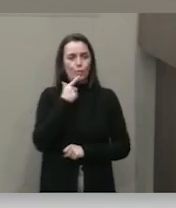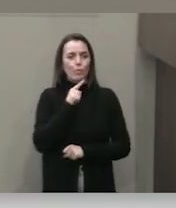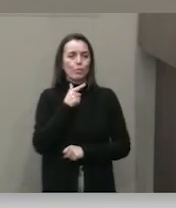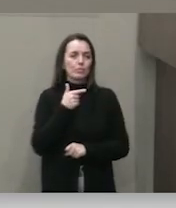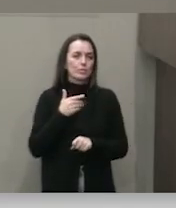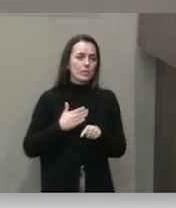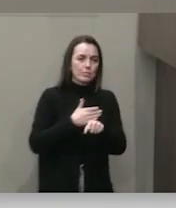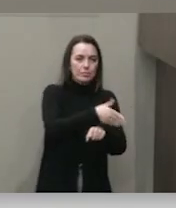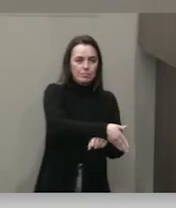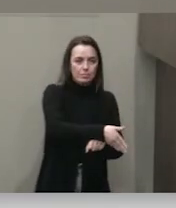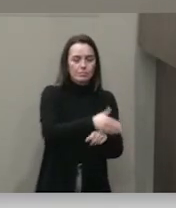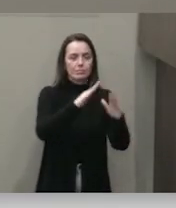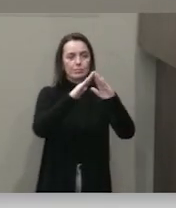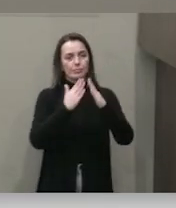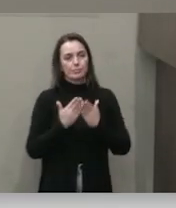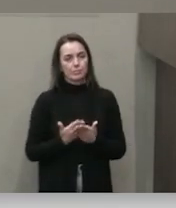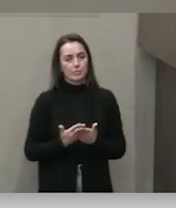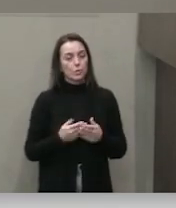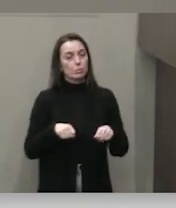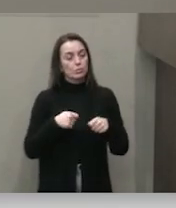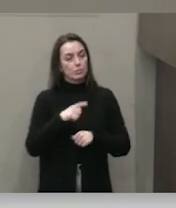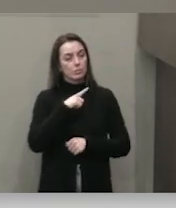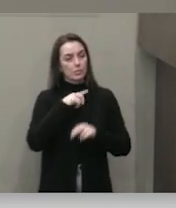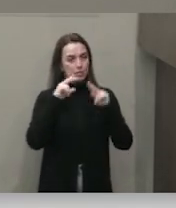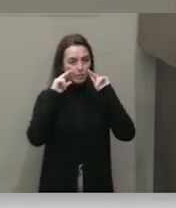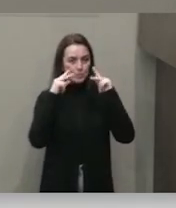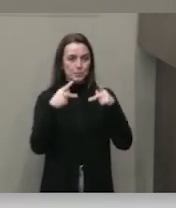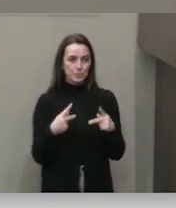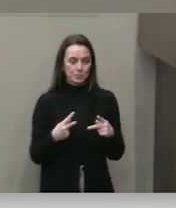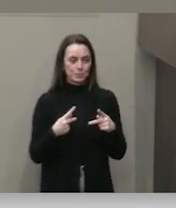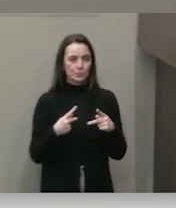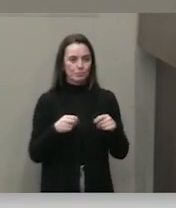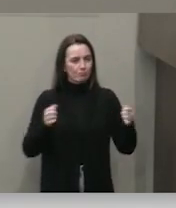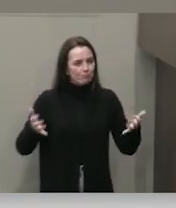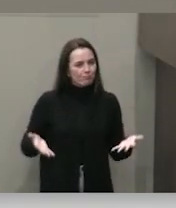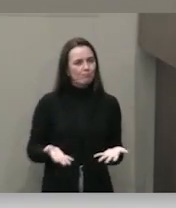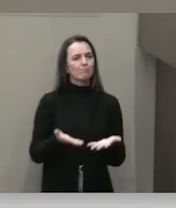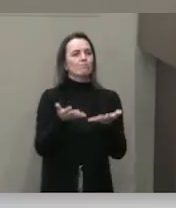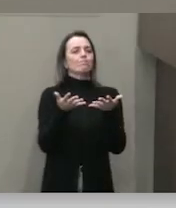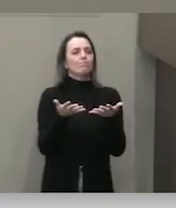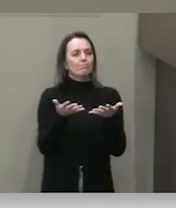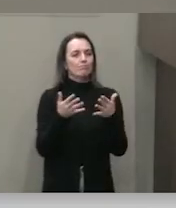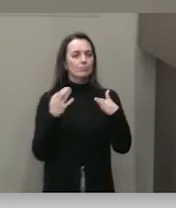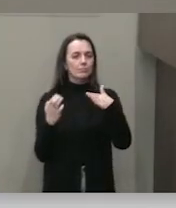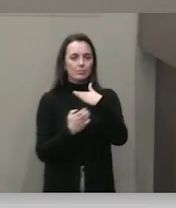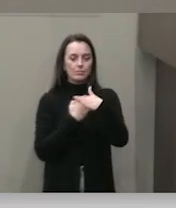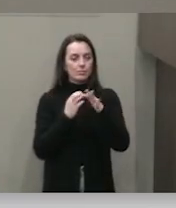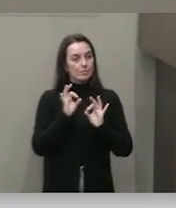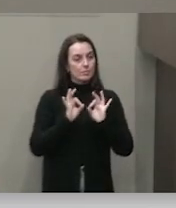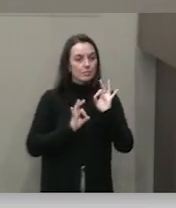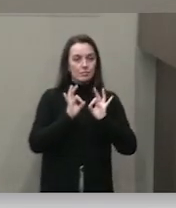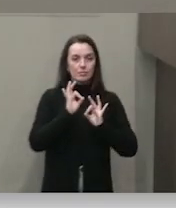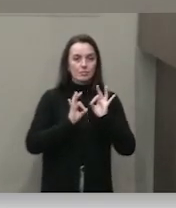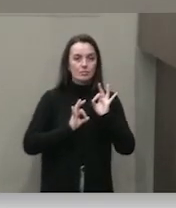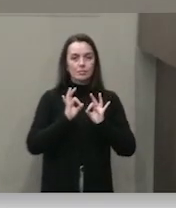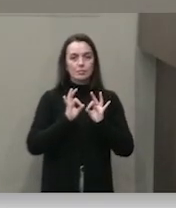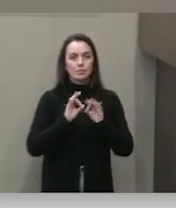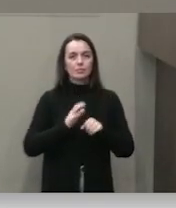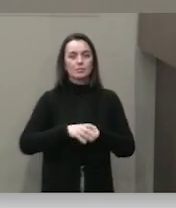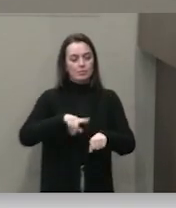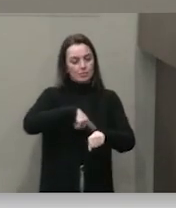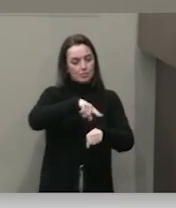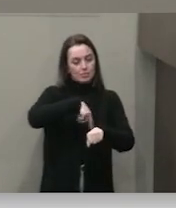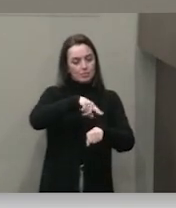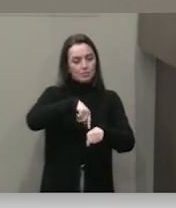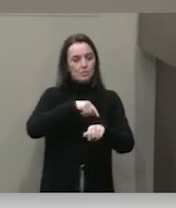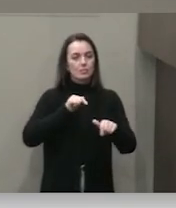um reconhecimento do município de Passo Fundo, um fomento para que as empresas organizem a carga horária